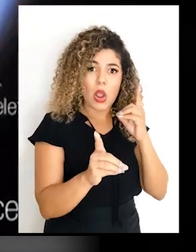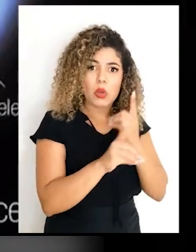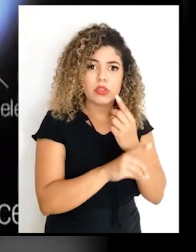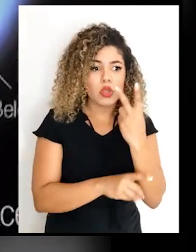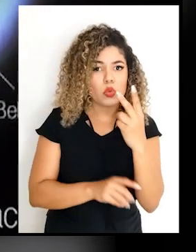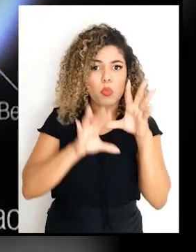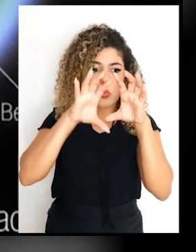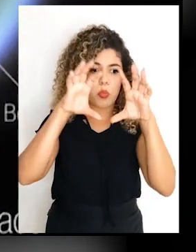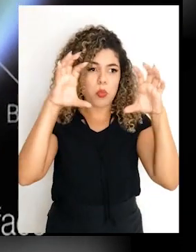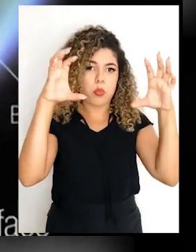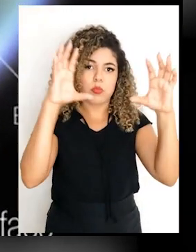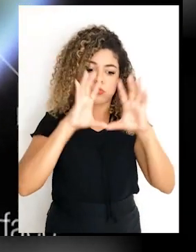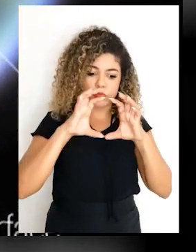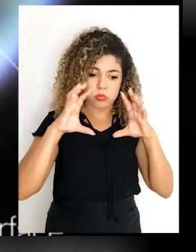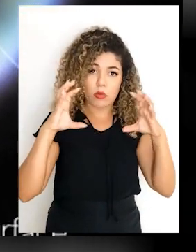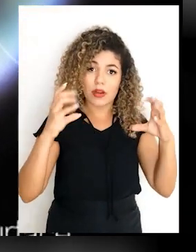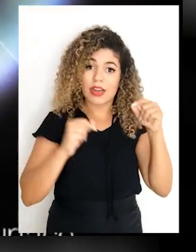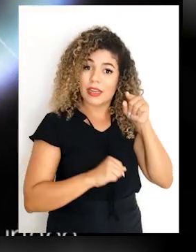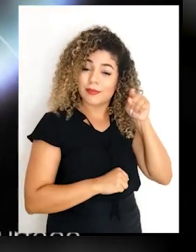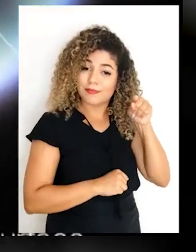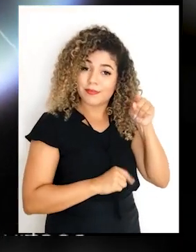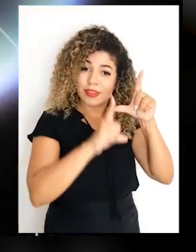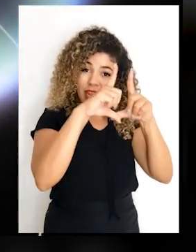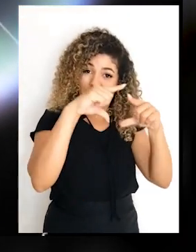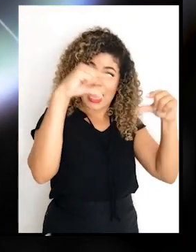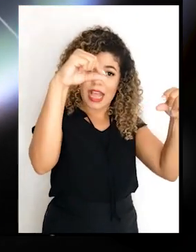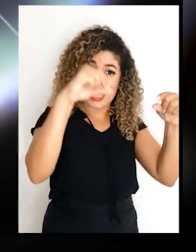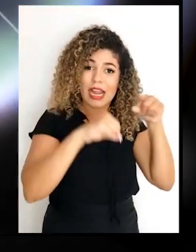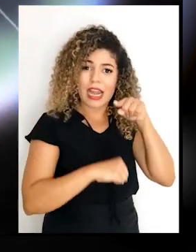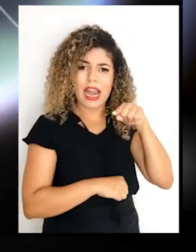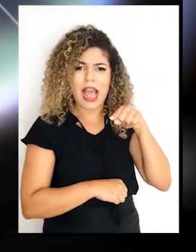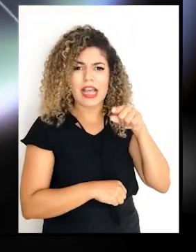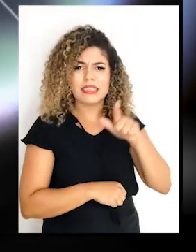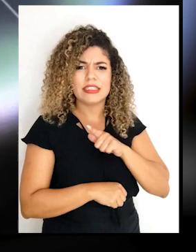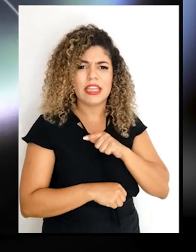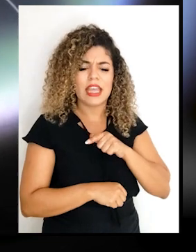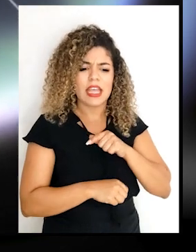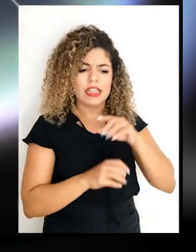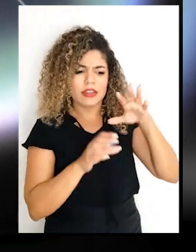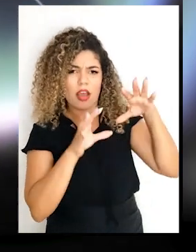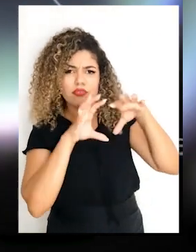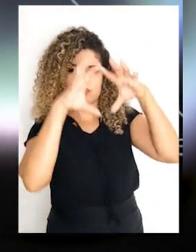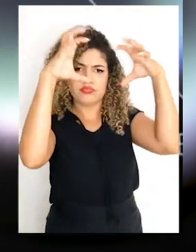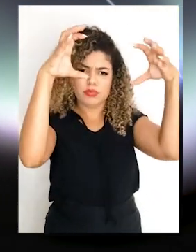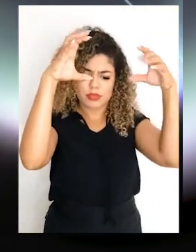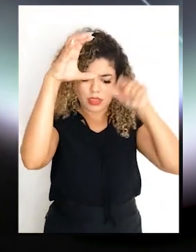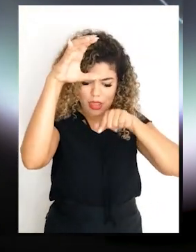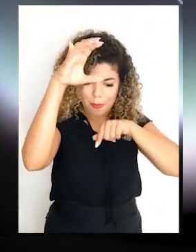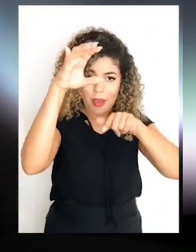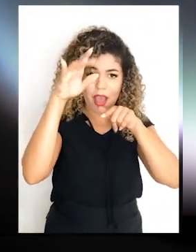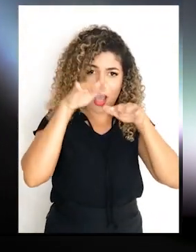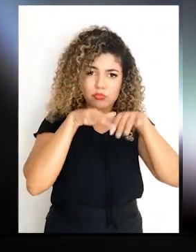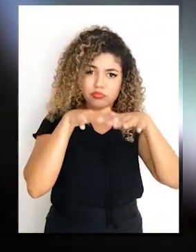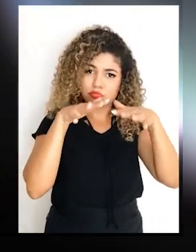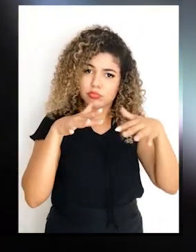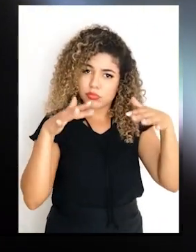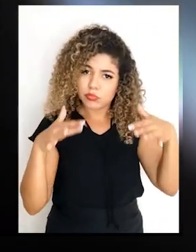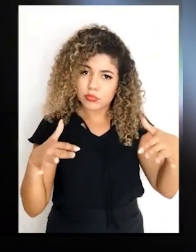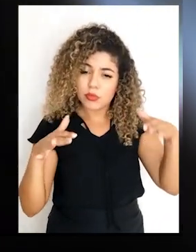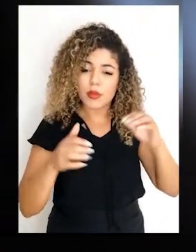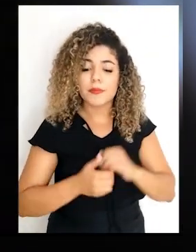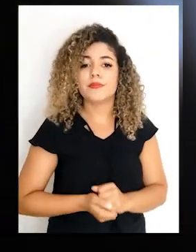delas estava sobre Kraken Mare, o maior dos mares da Lua, que podem ter mais de 300 metros